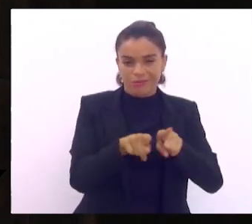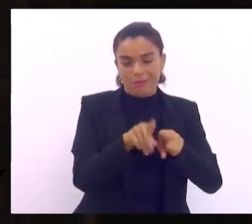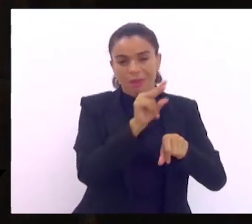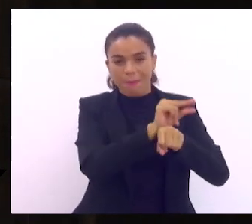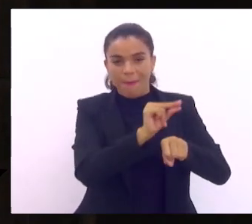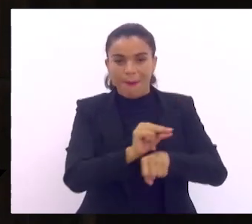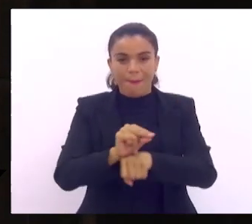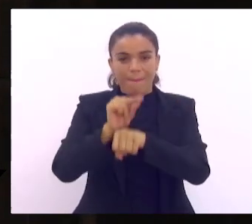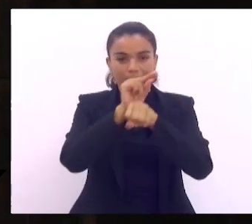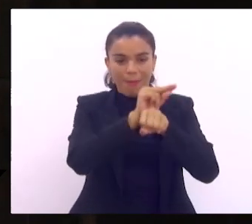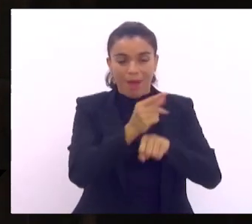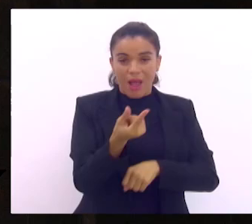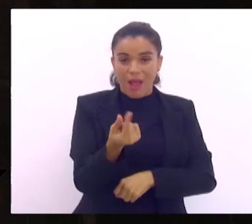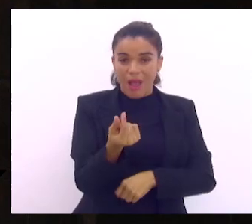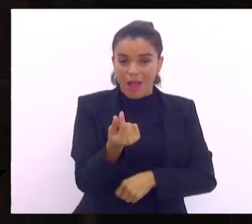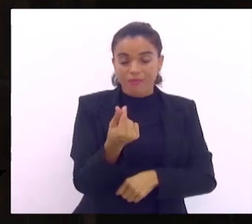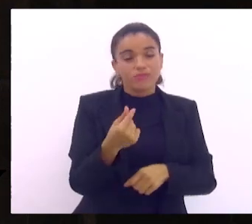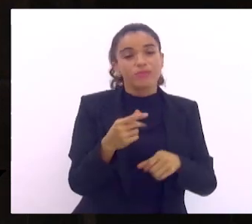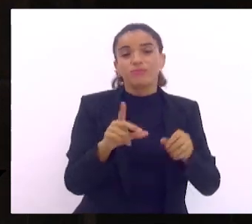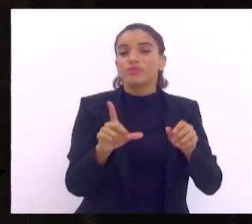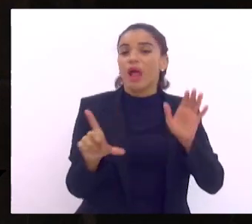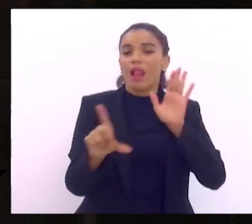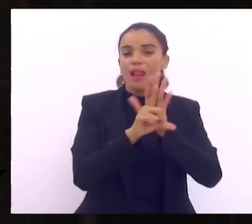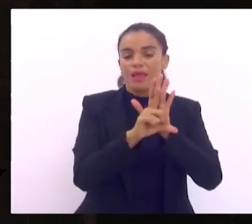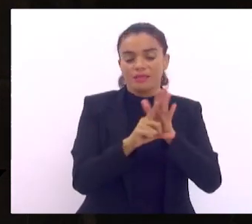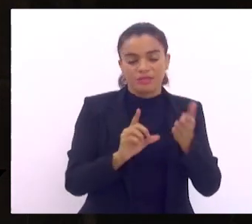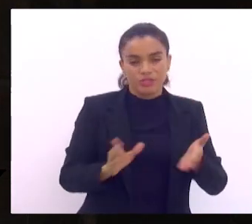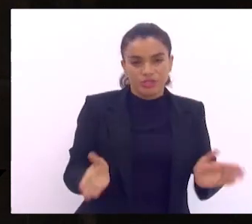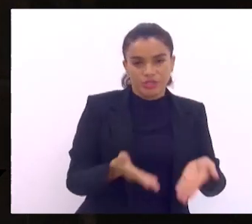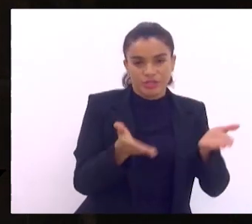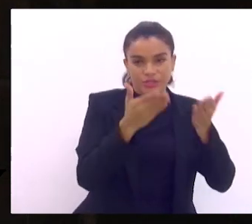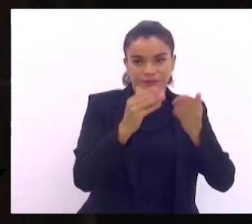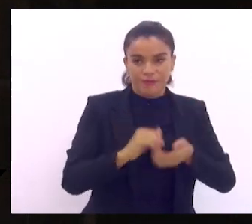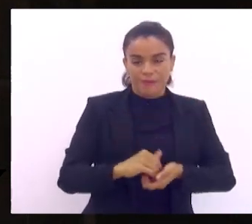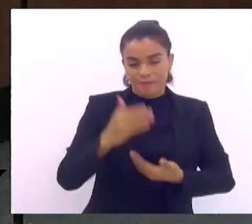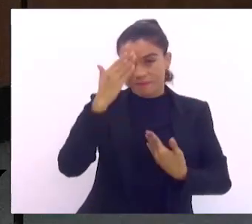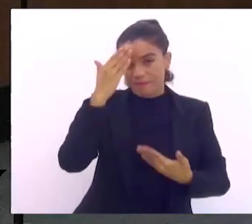atletismo através da lei de incentivo. Tá ok? Então, obrigado a todos.